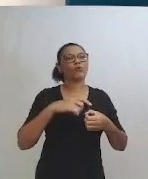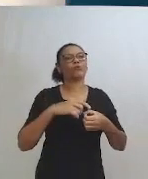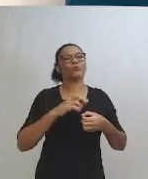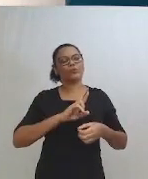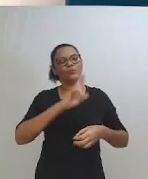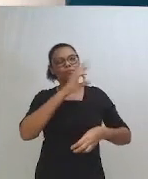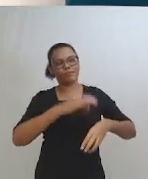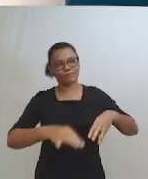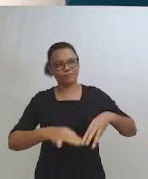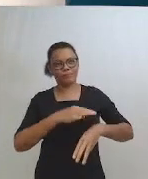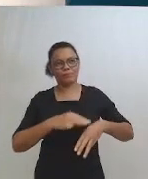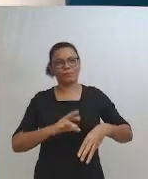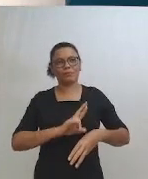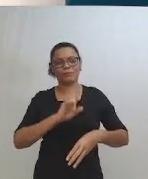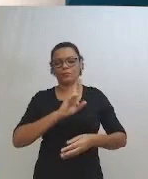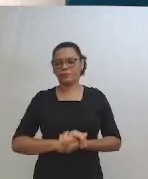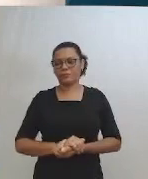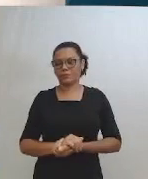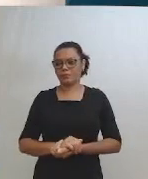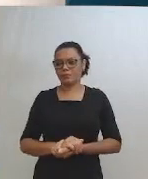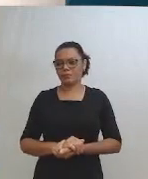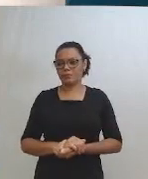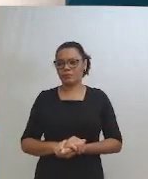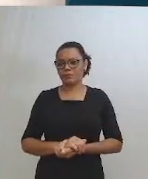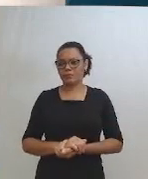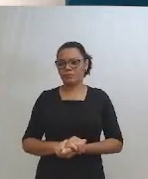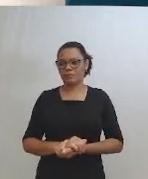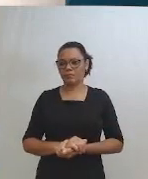falar, senhor presidente.